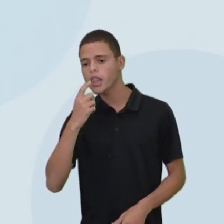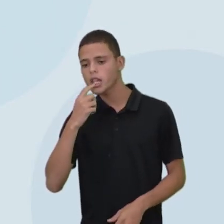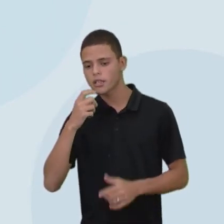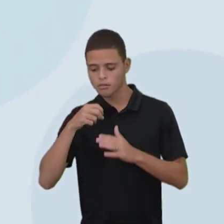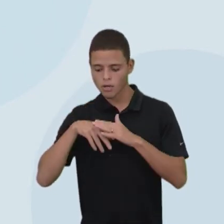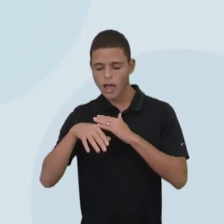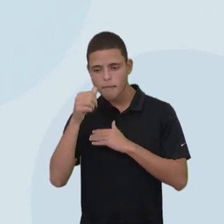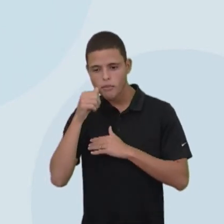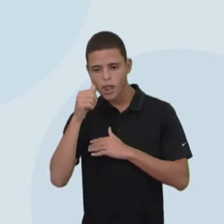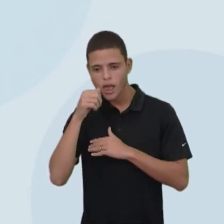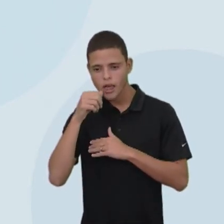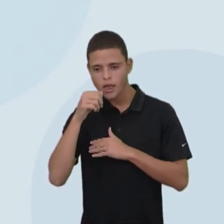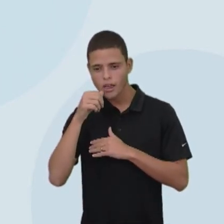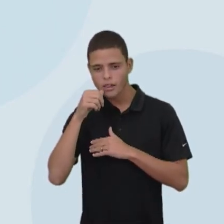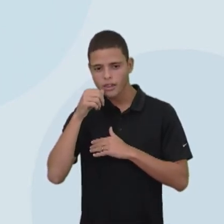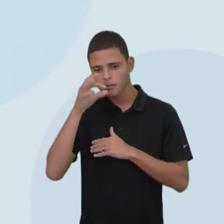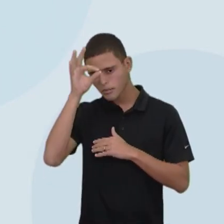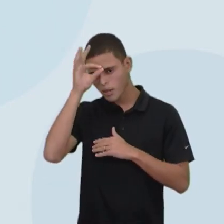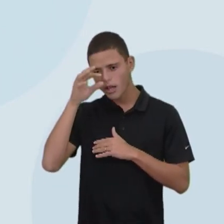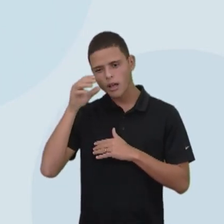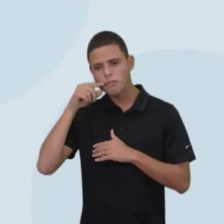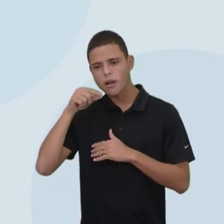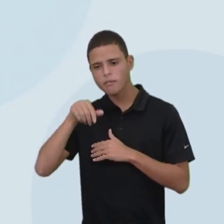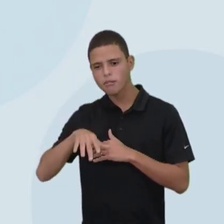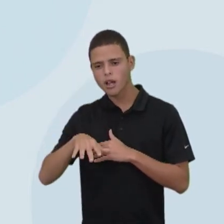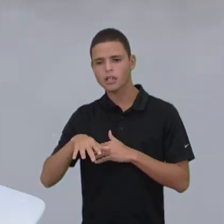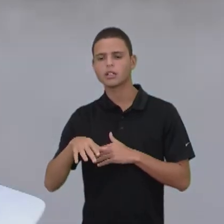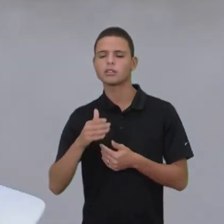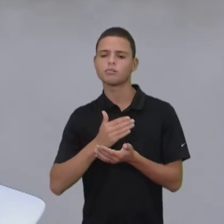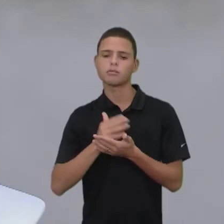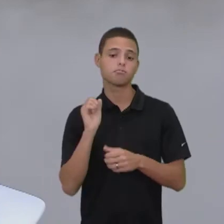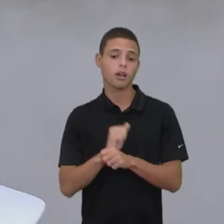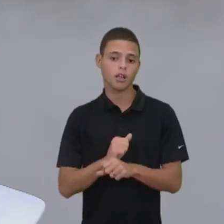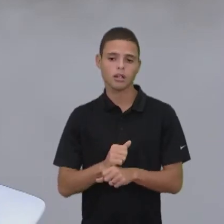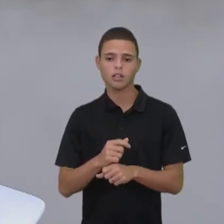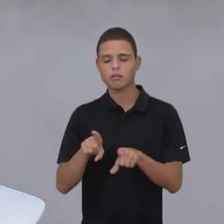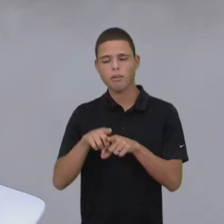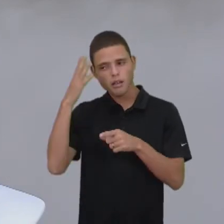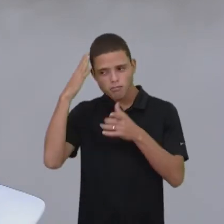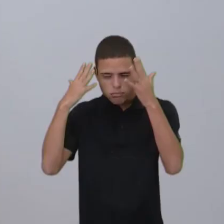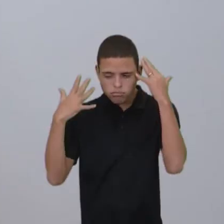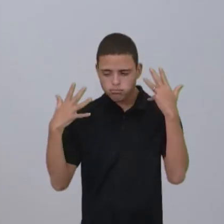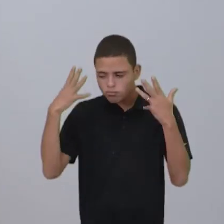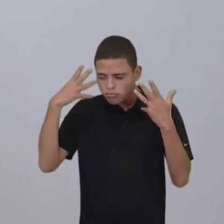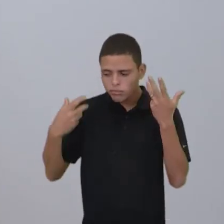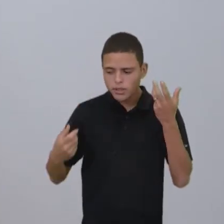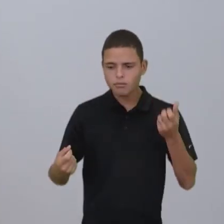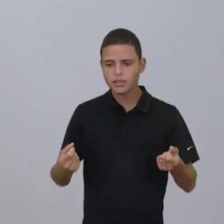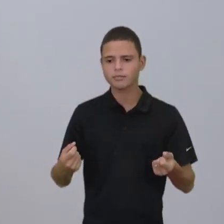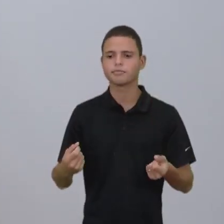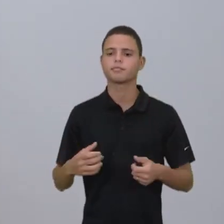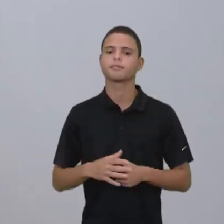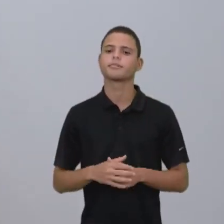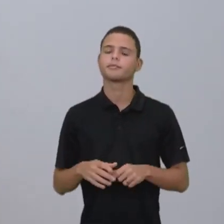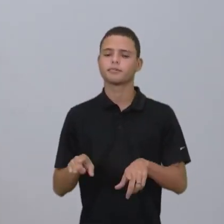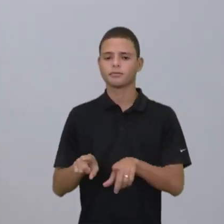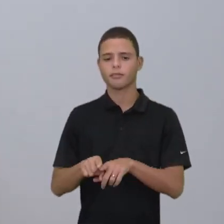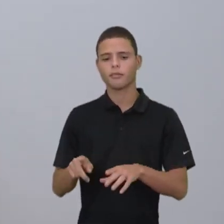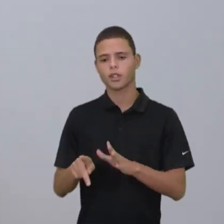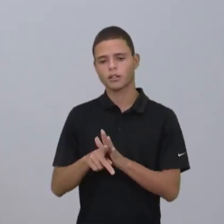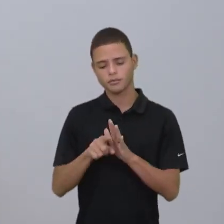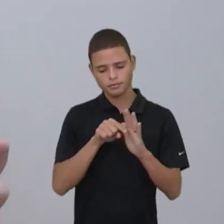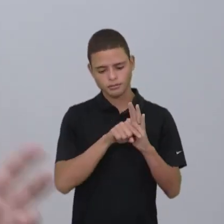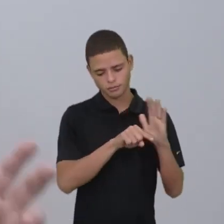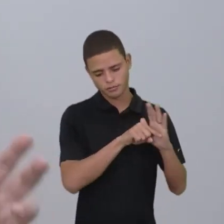né, o quanto o nosso organismo vai, na verdade, ficando debilitado. Eu acho importante também, Pri, nessa parte do diagnóstico,